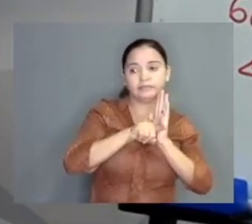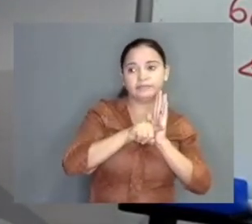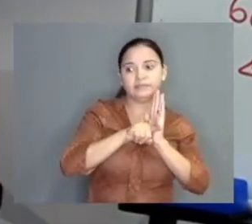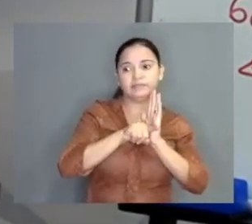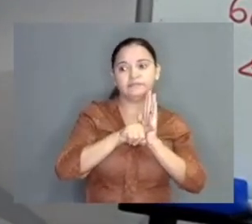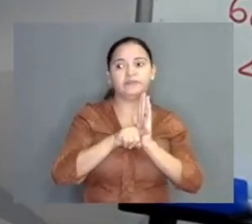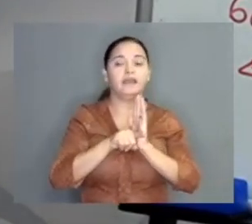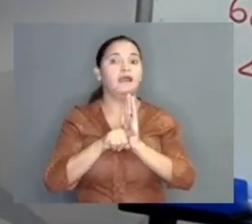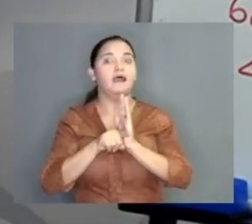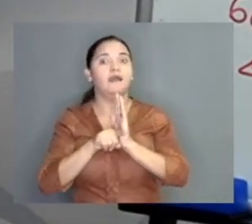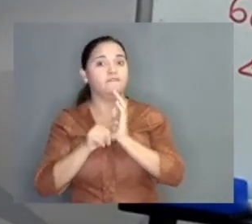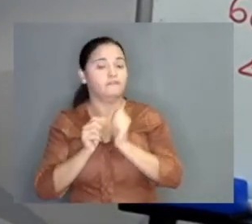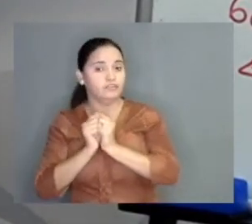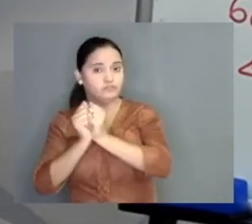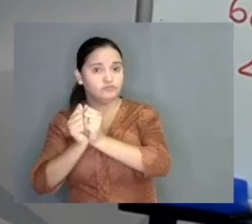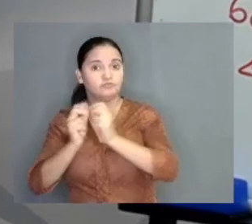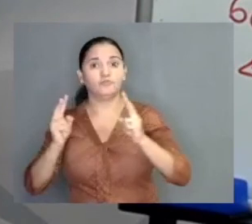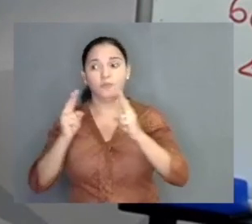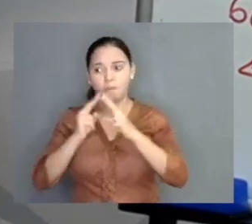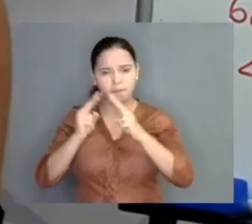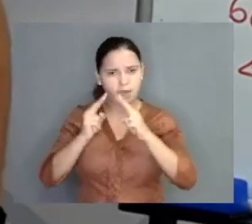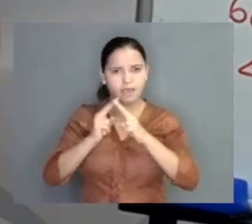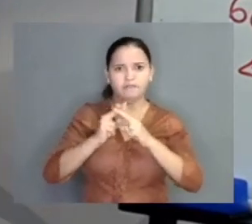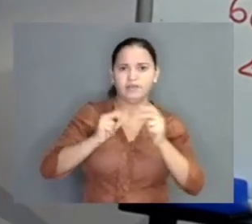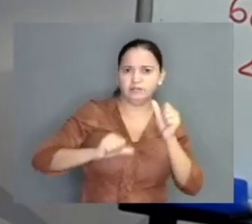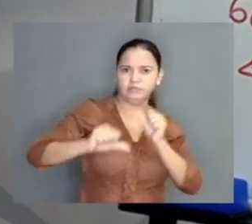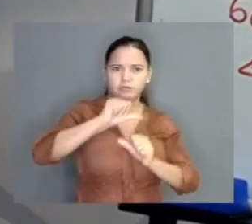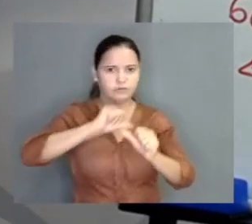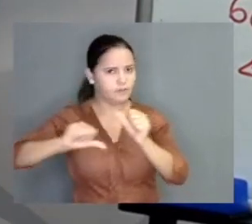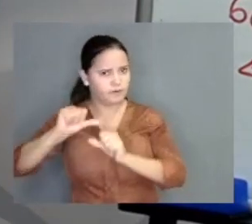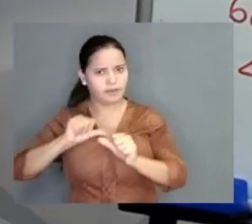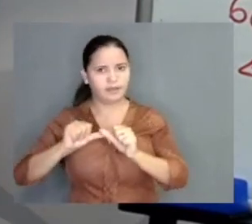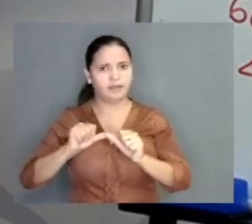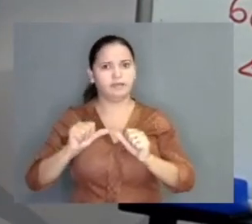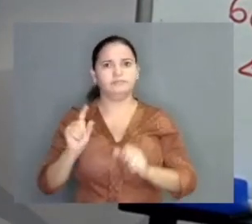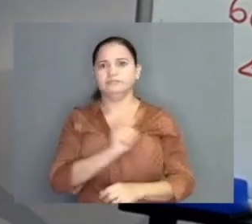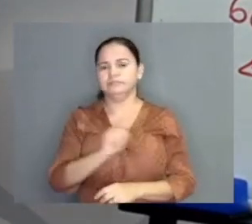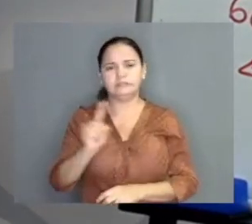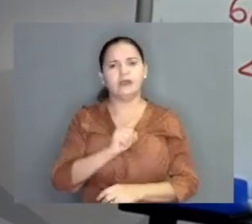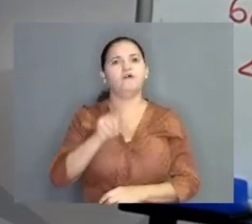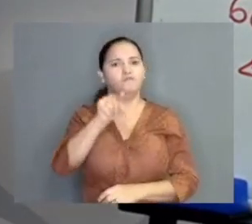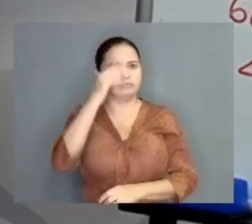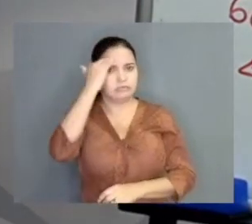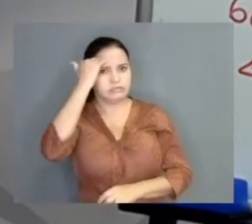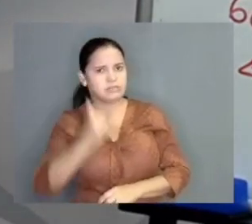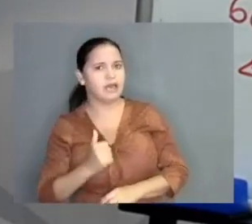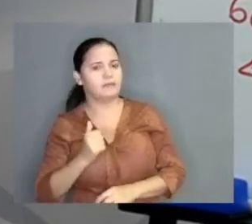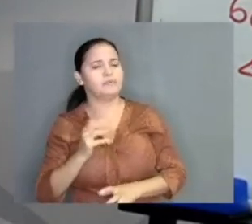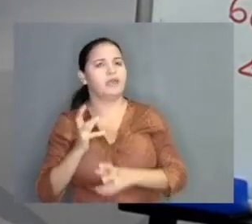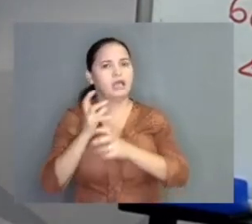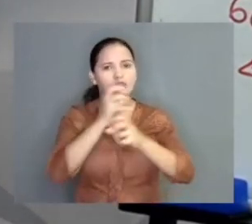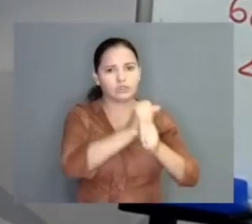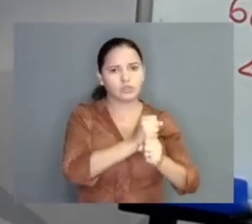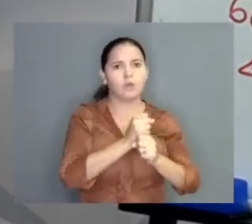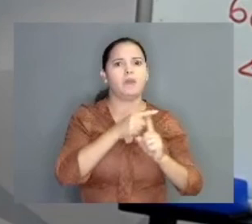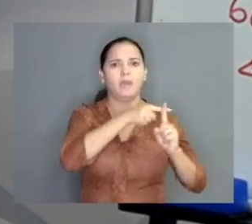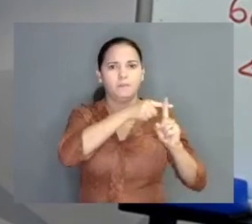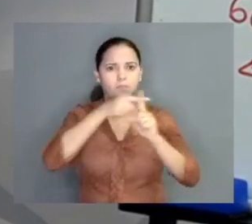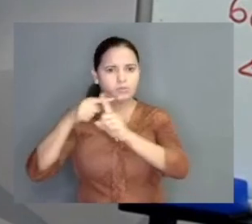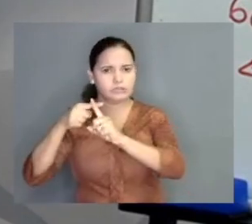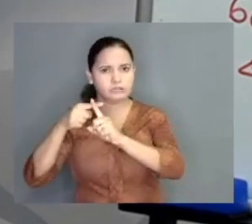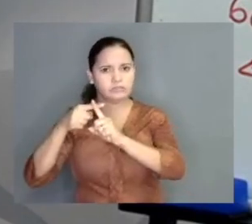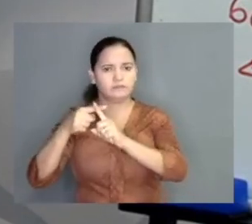vai fazer joguinho de sinal? Não, porque tu sabe que o resultado é positivo, que a gente já viu. E se a base